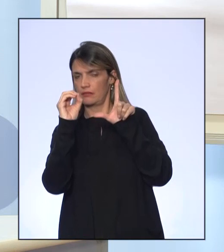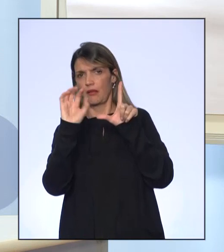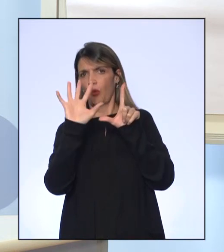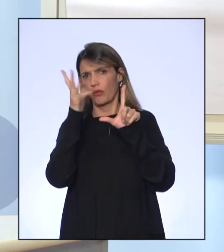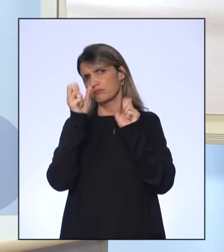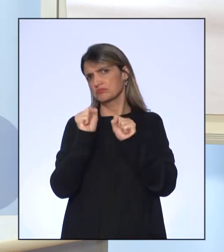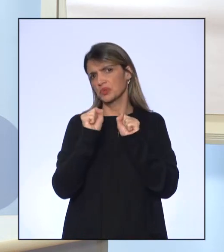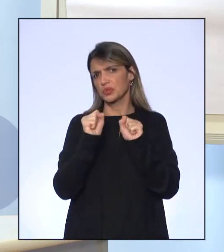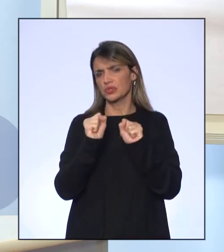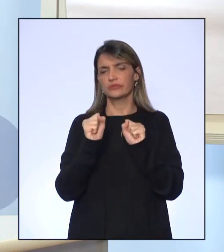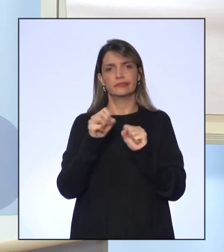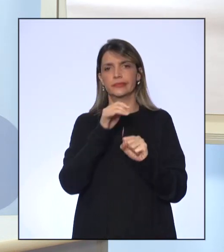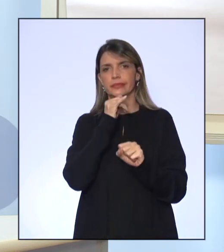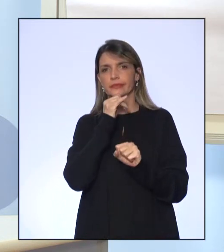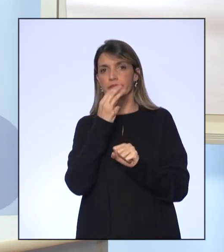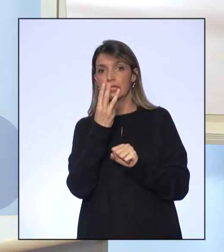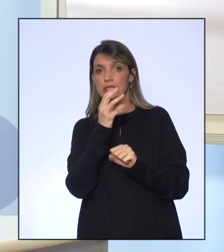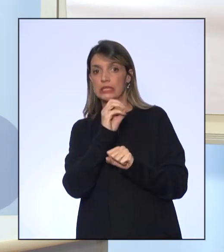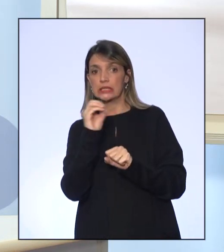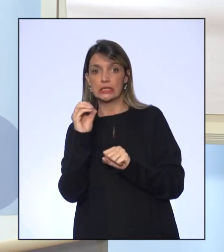então por exemplo o